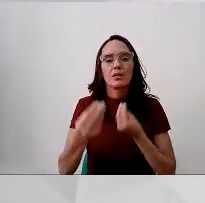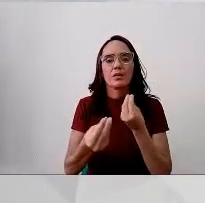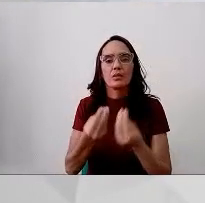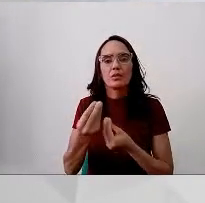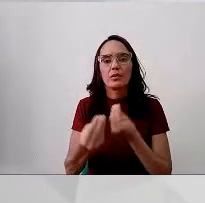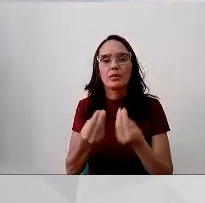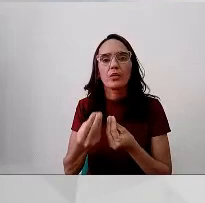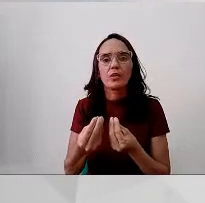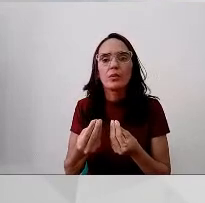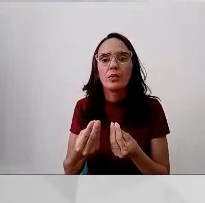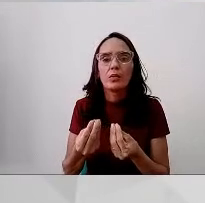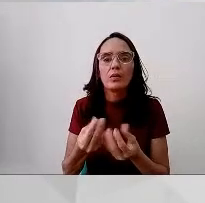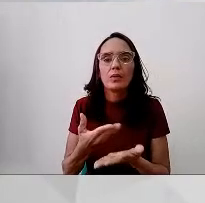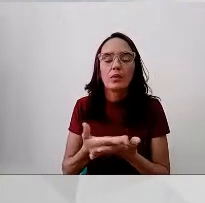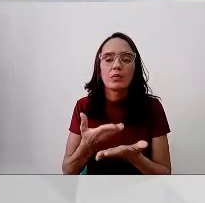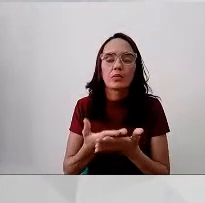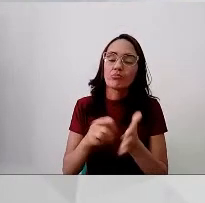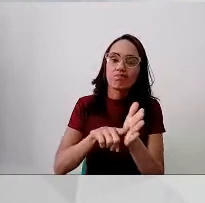aí